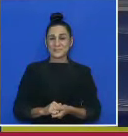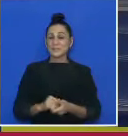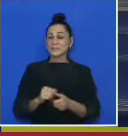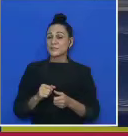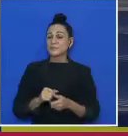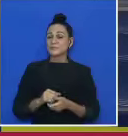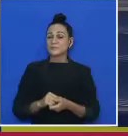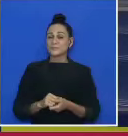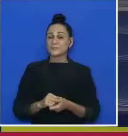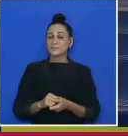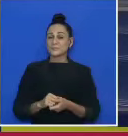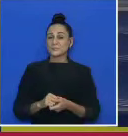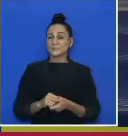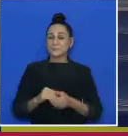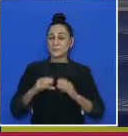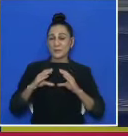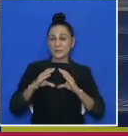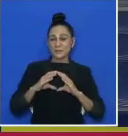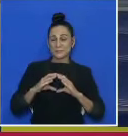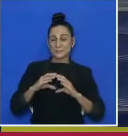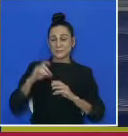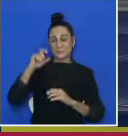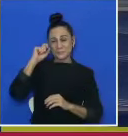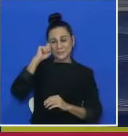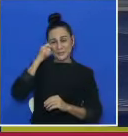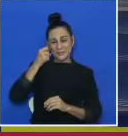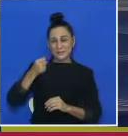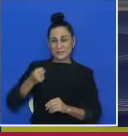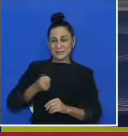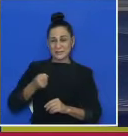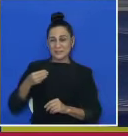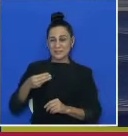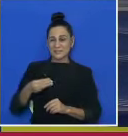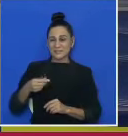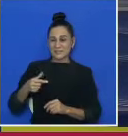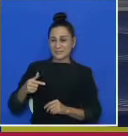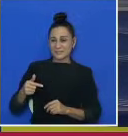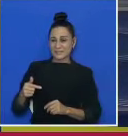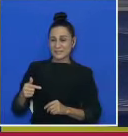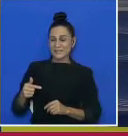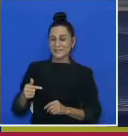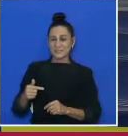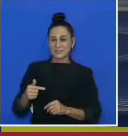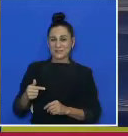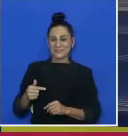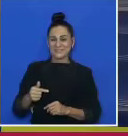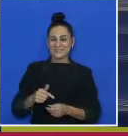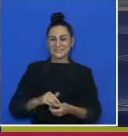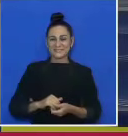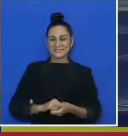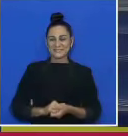Estamos aguardando a segunda bola. Bola preta número 37.